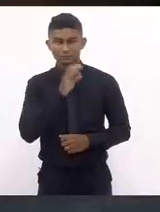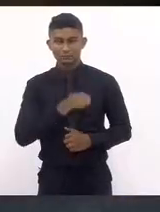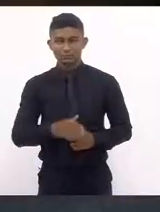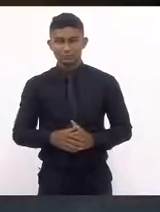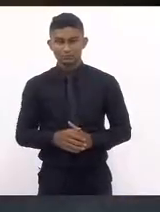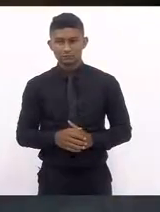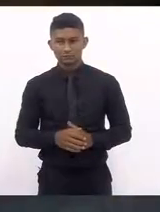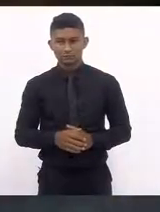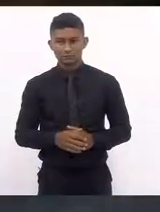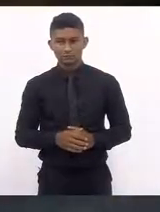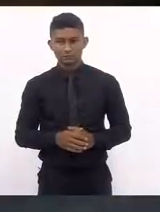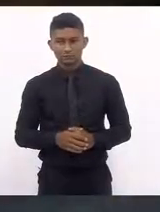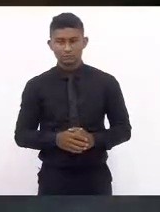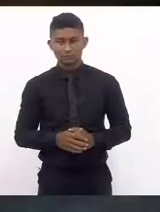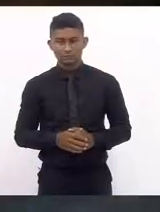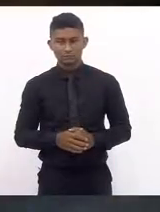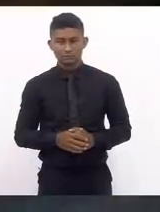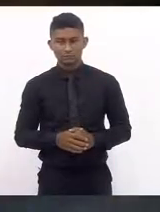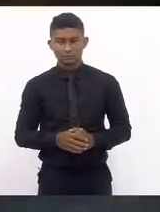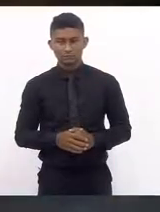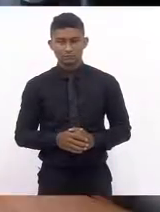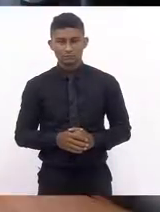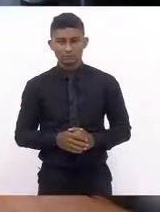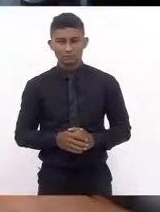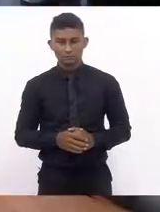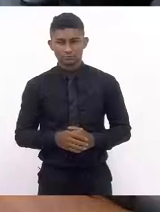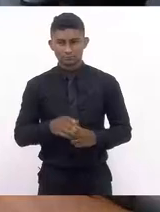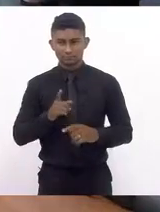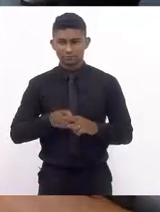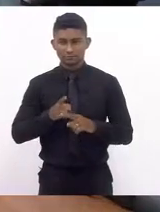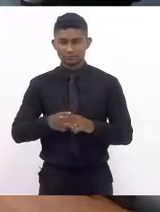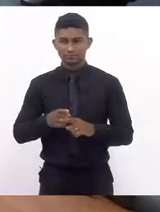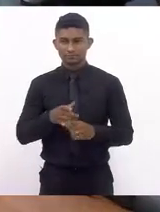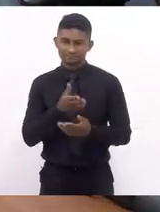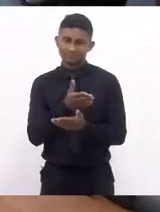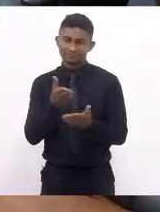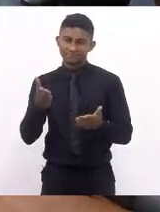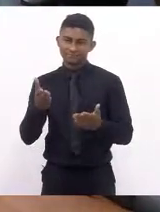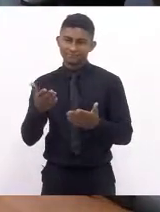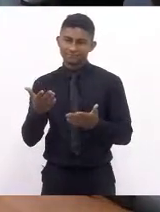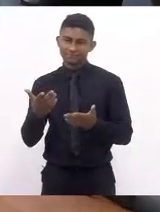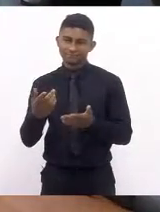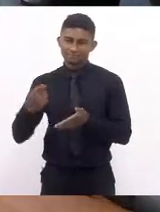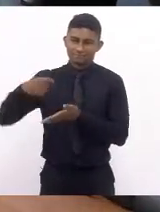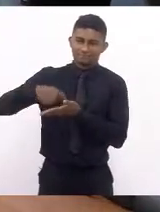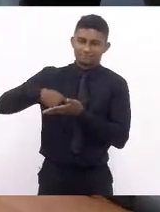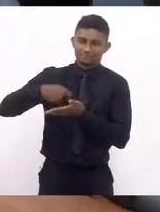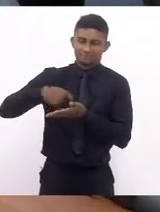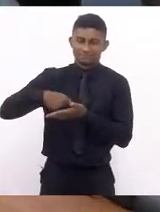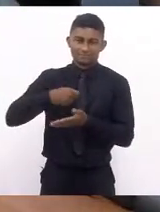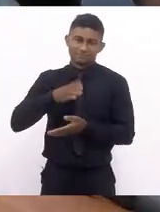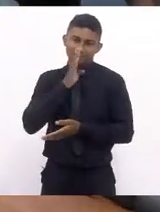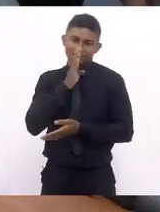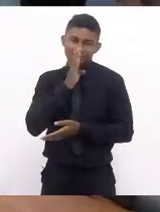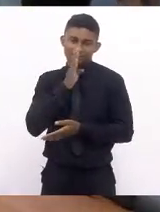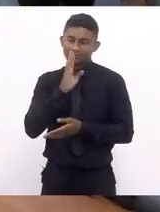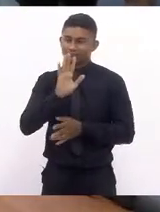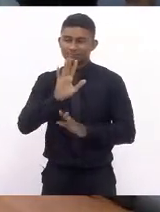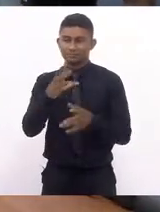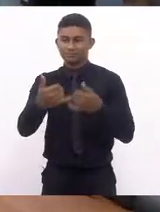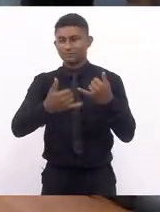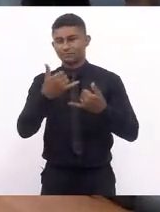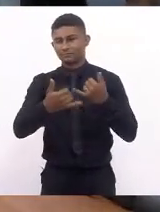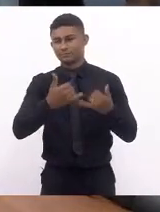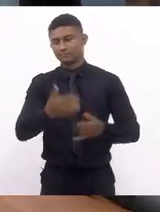constrangido coagido aqui pela deputada Rejane Bruno lá eu falei que ninguém vai brincar lá as